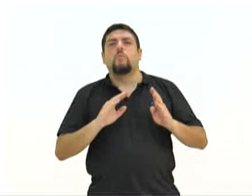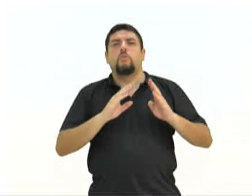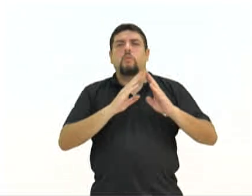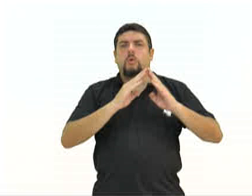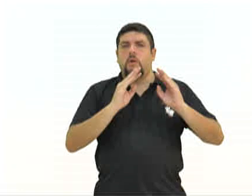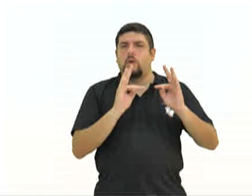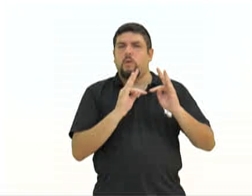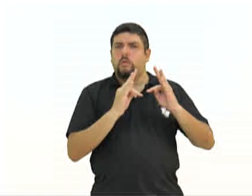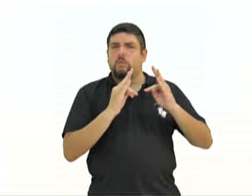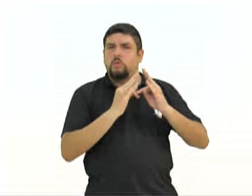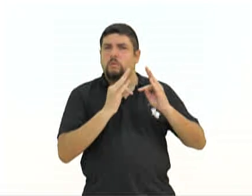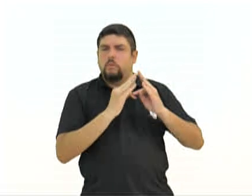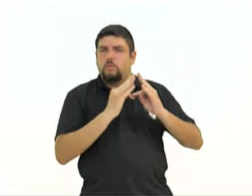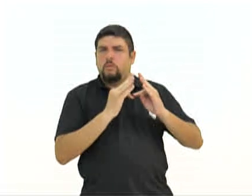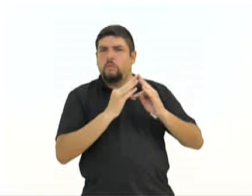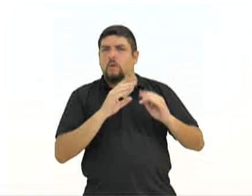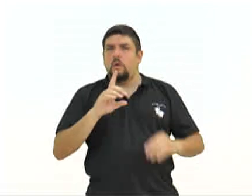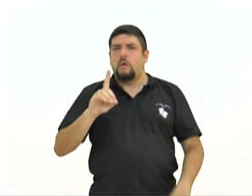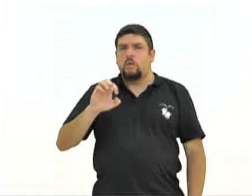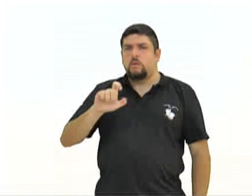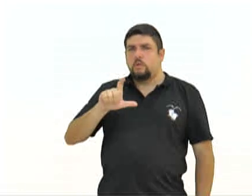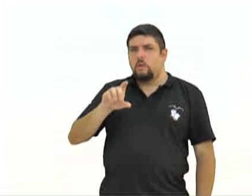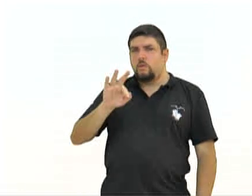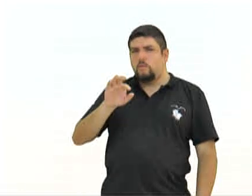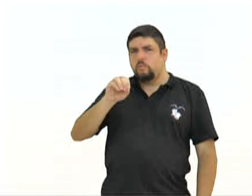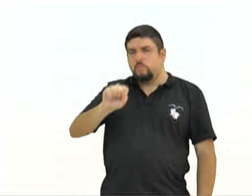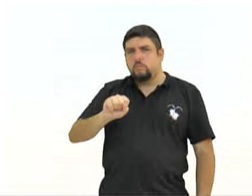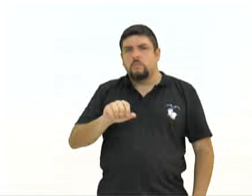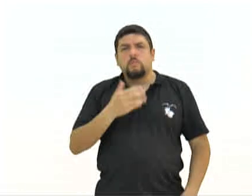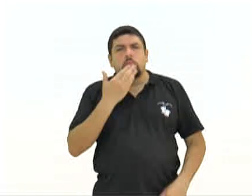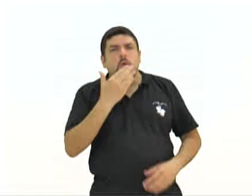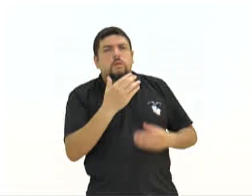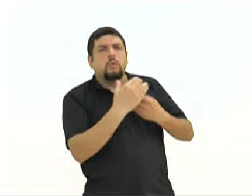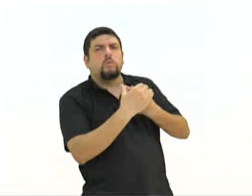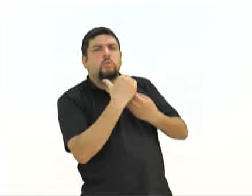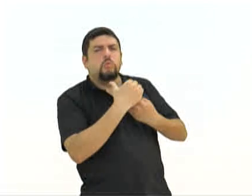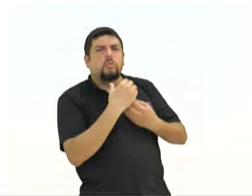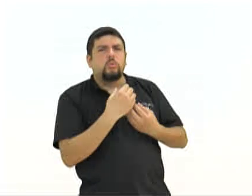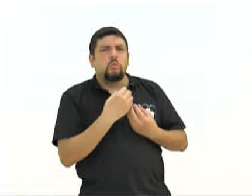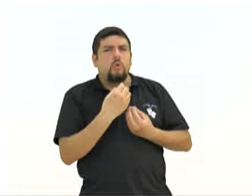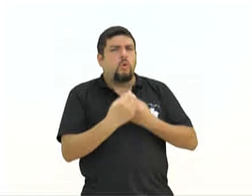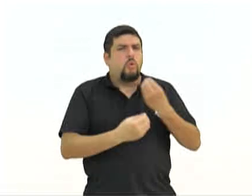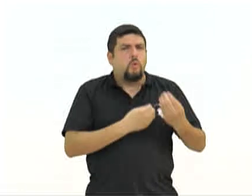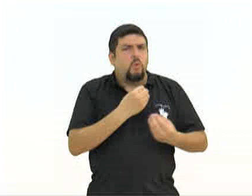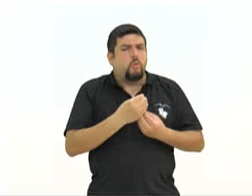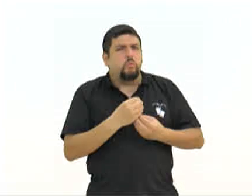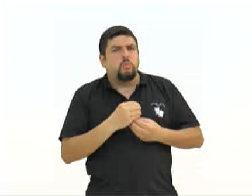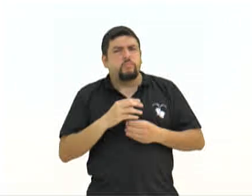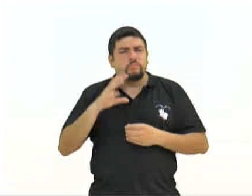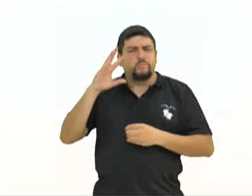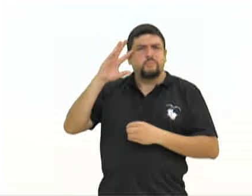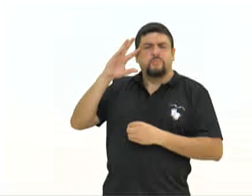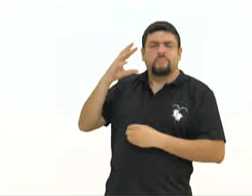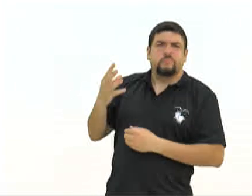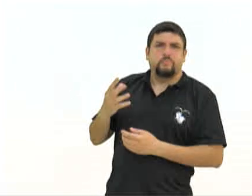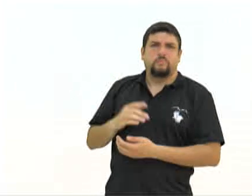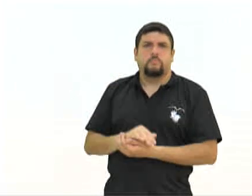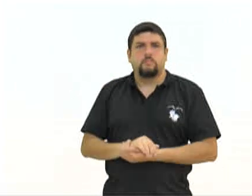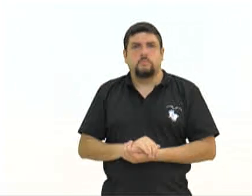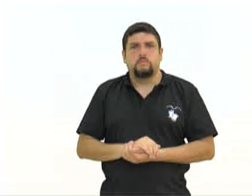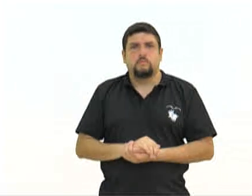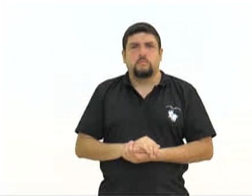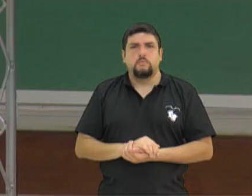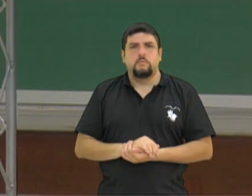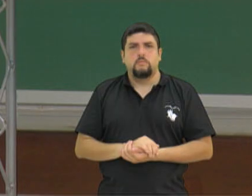às divindades gregas, para buscar orientação sobre como enfrentar a tragédia. Então eu vou chamar a